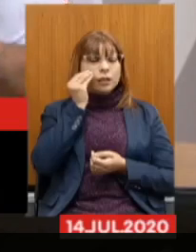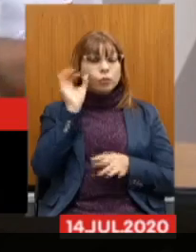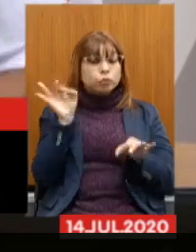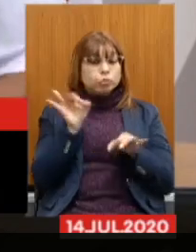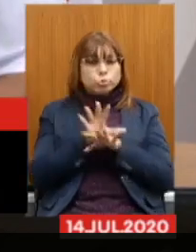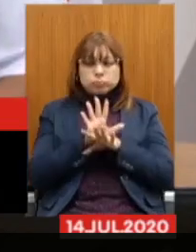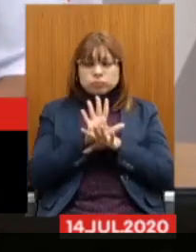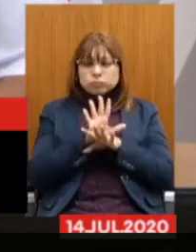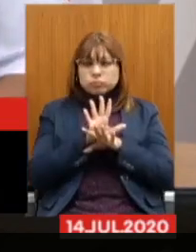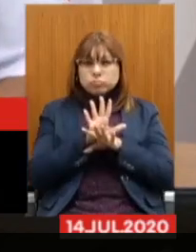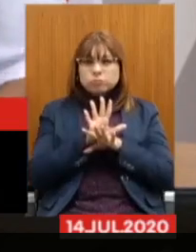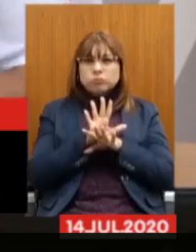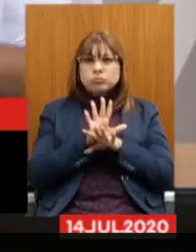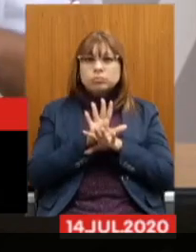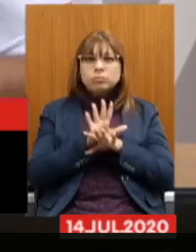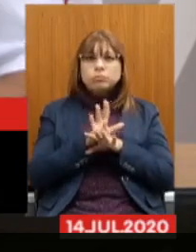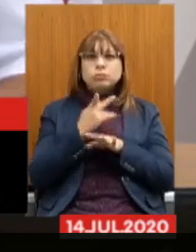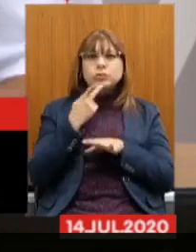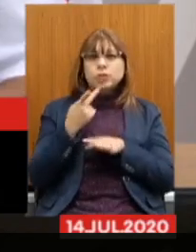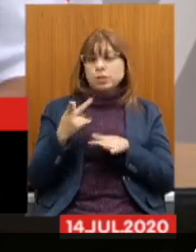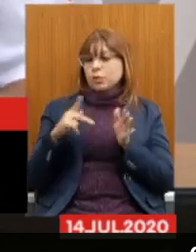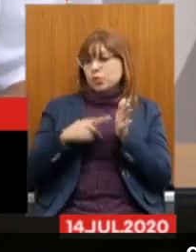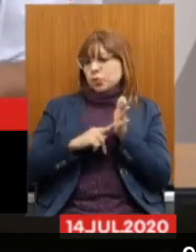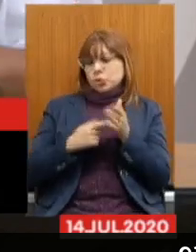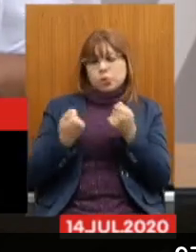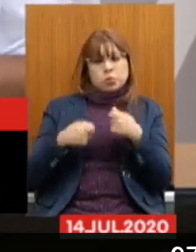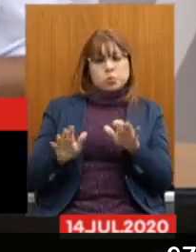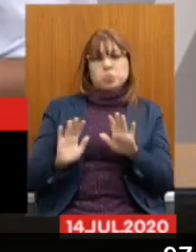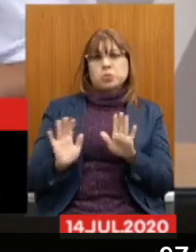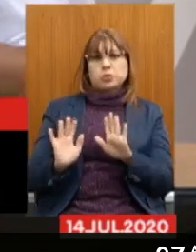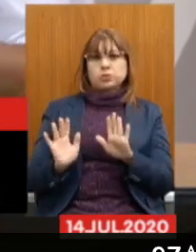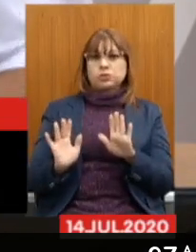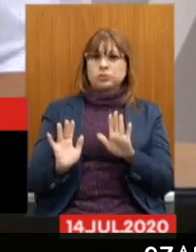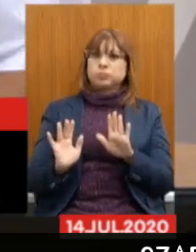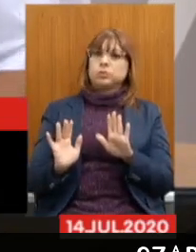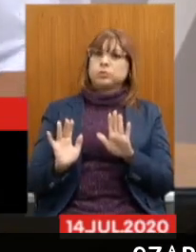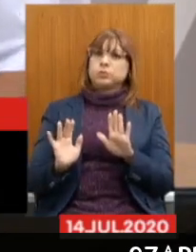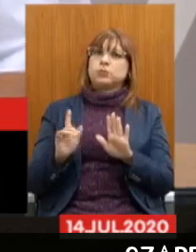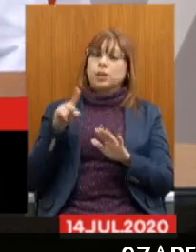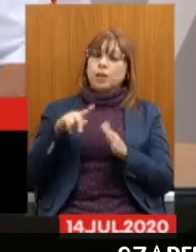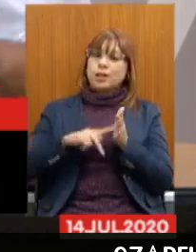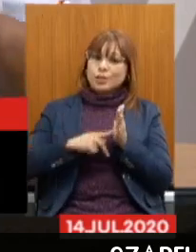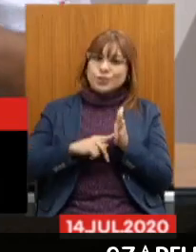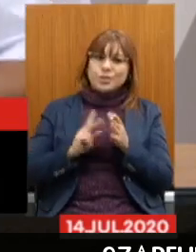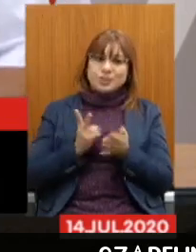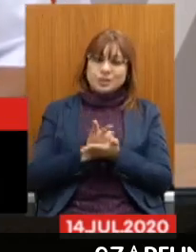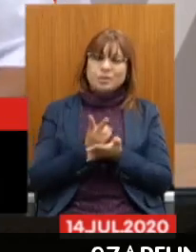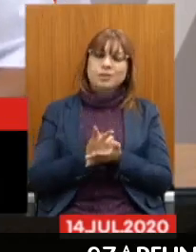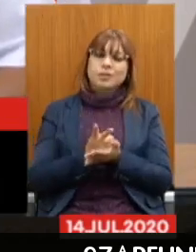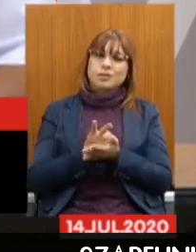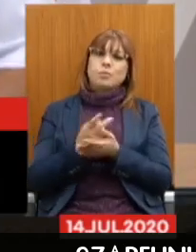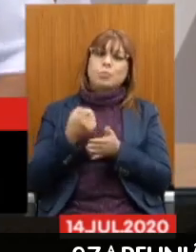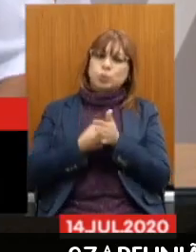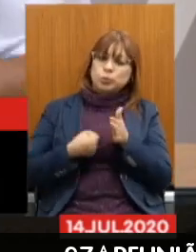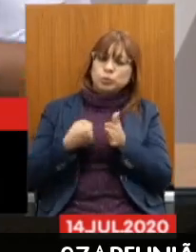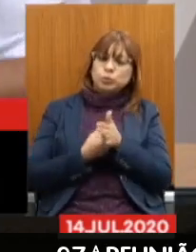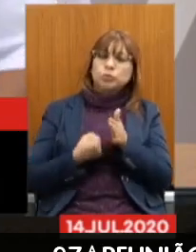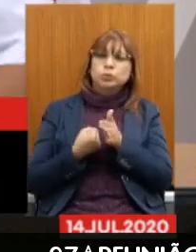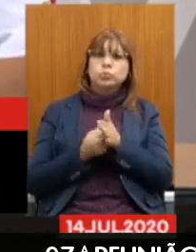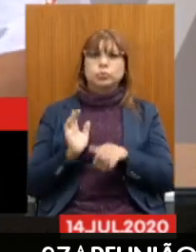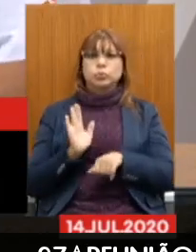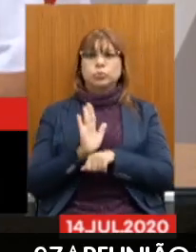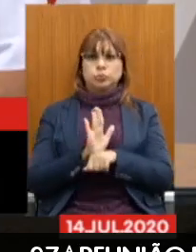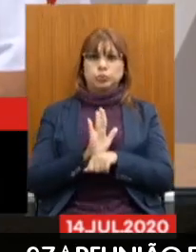os sindicatos que faziam as lutas em prol da categoria, seja ela privada, seja ela